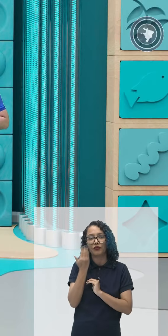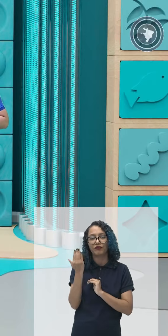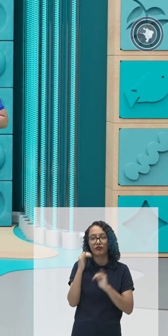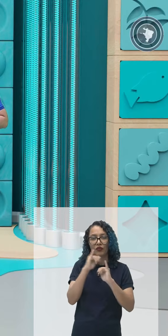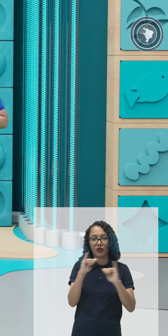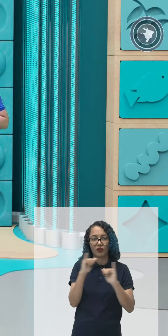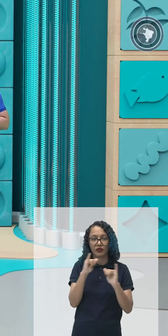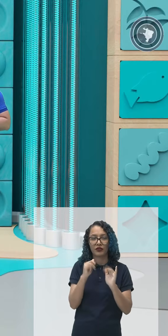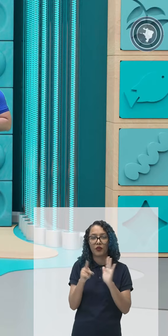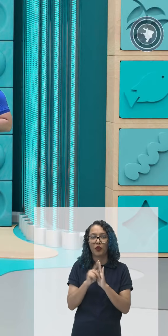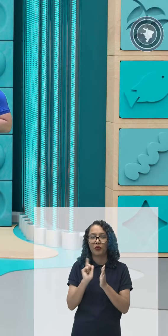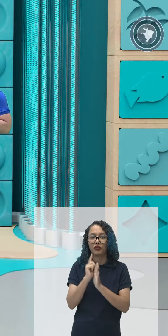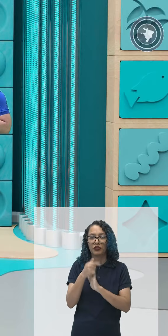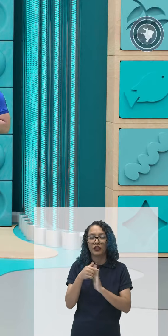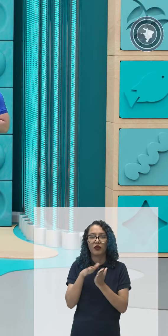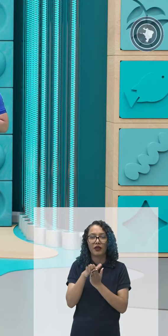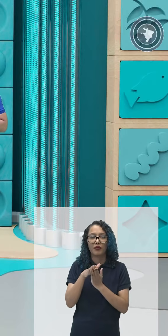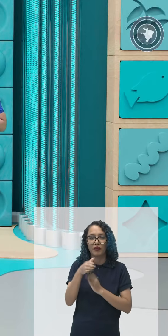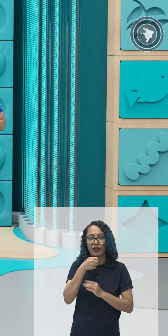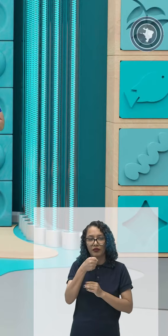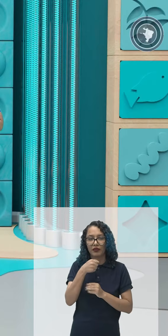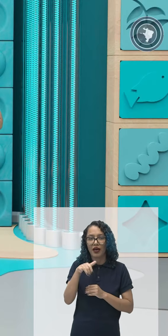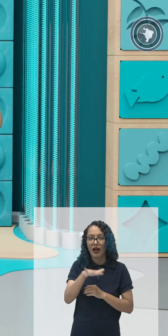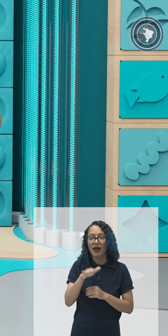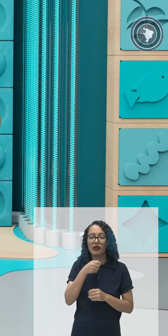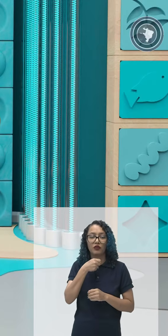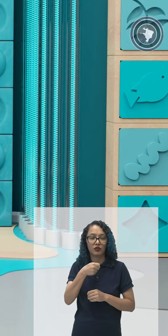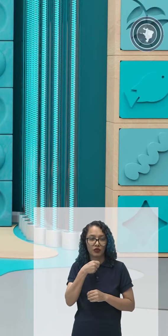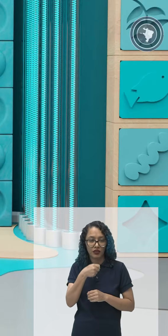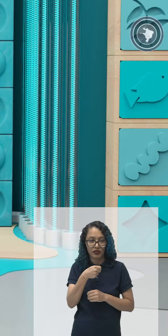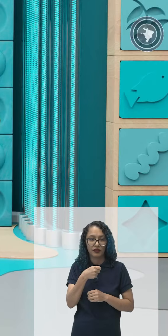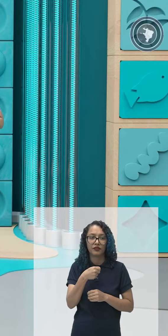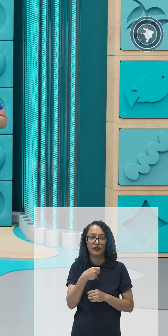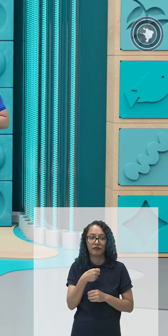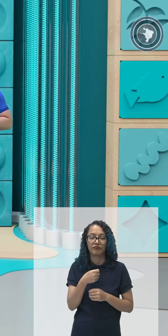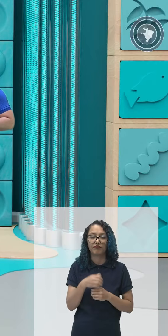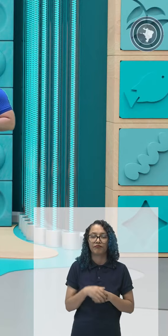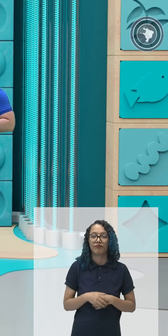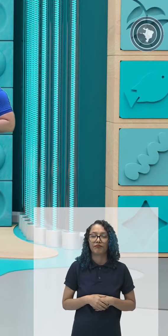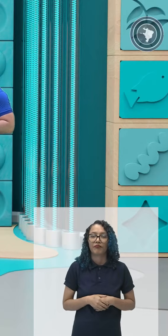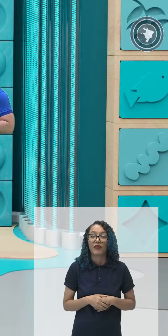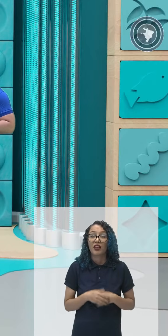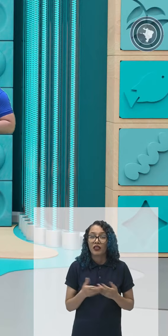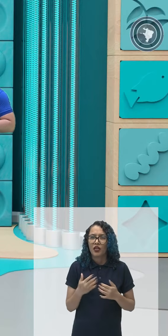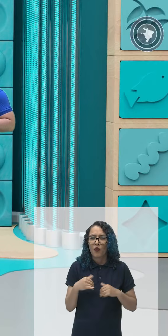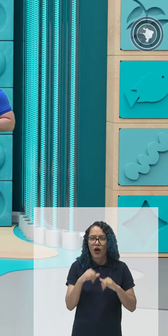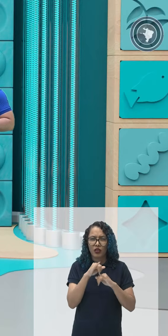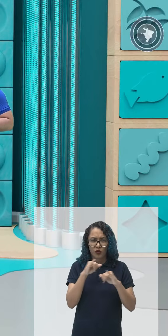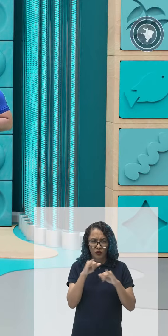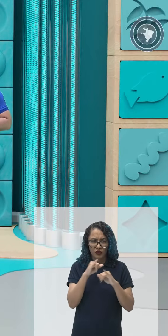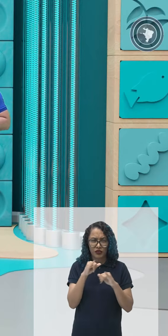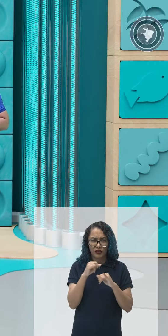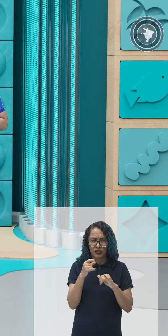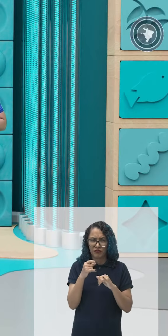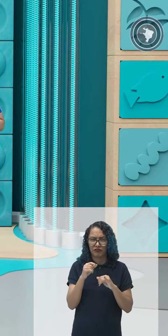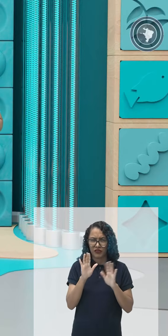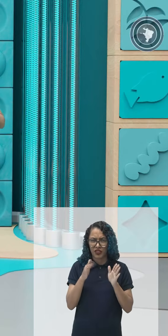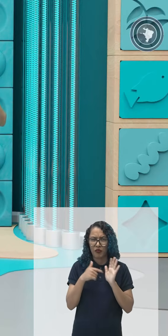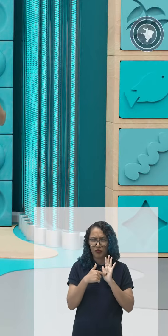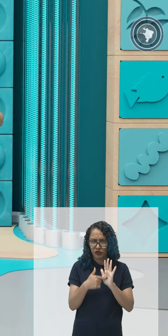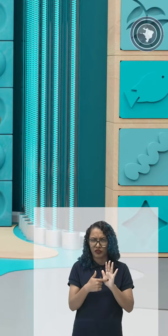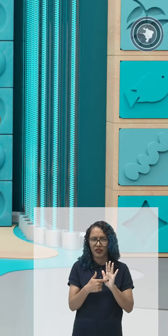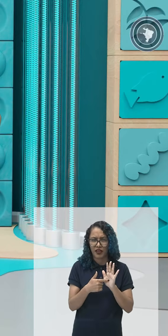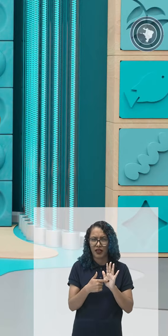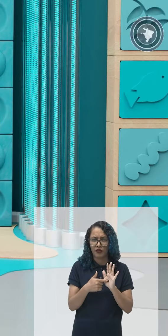faz parte do gênero imprensa, circula no meio jornalístico. Uma notícia como a que nós lemos durante a nossa aula, perceba que nós temos aqui o título, olha